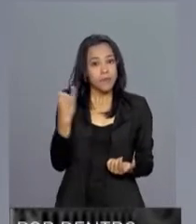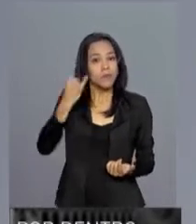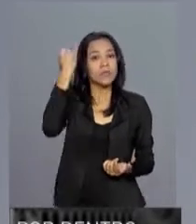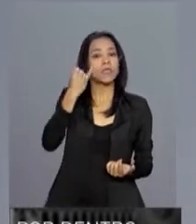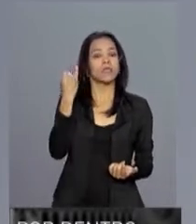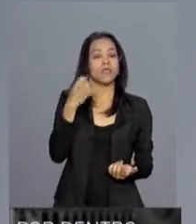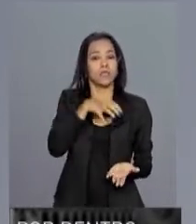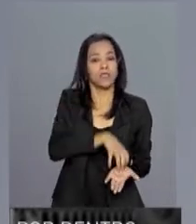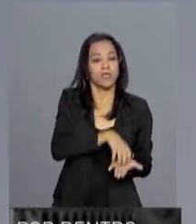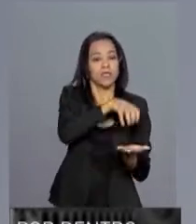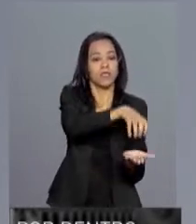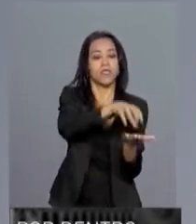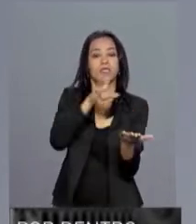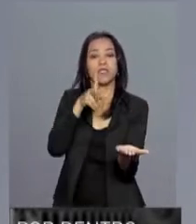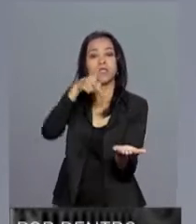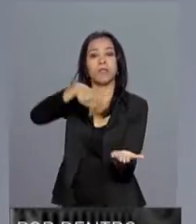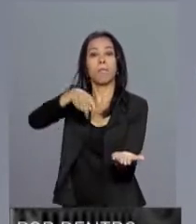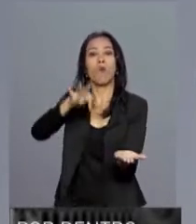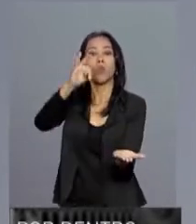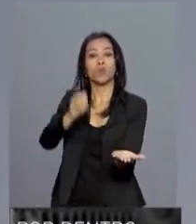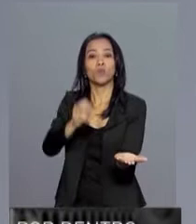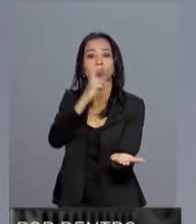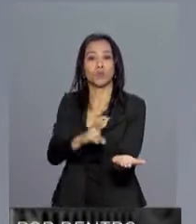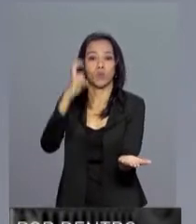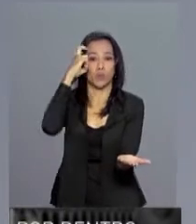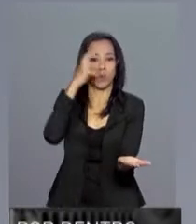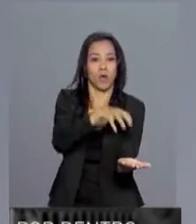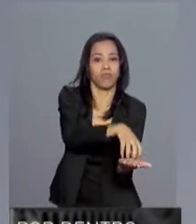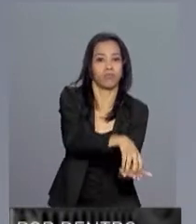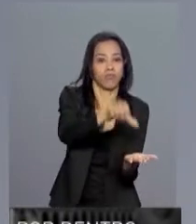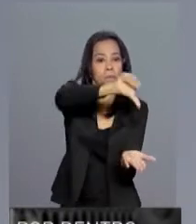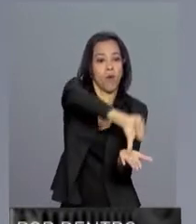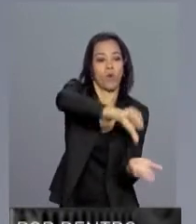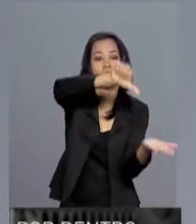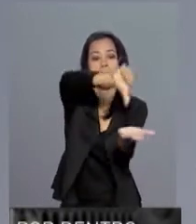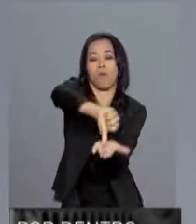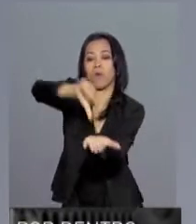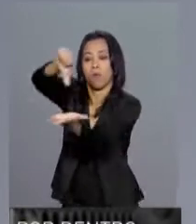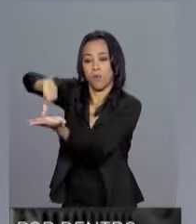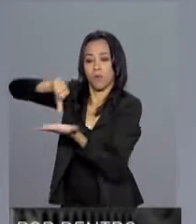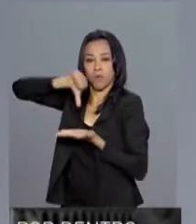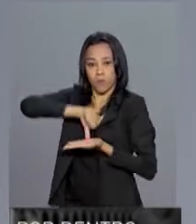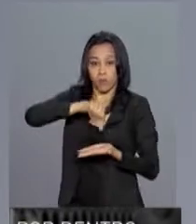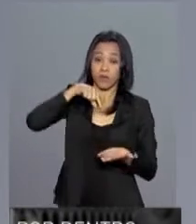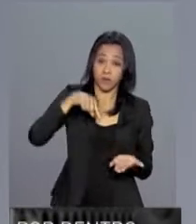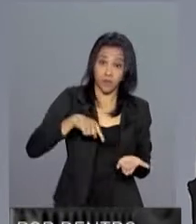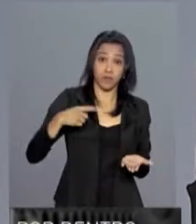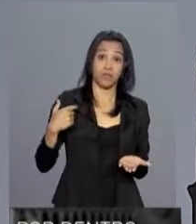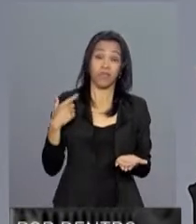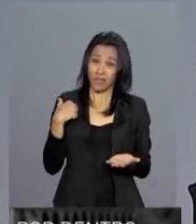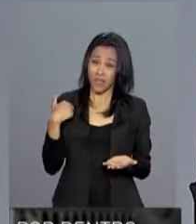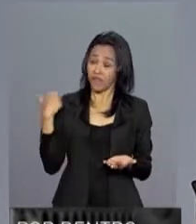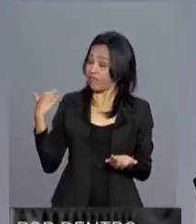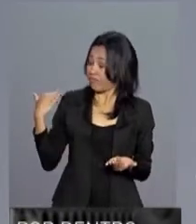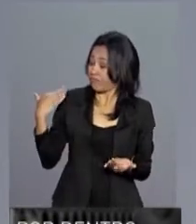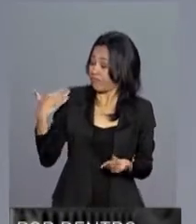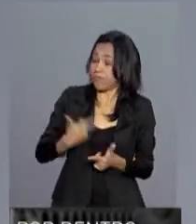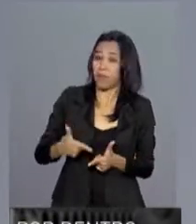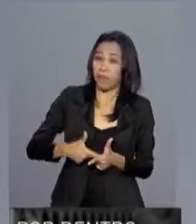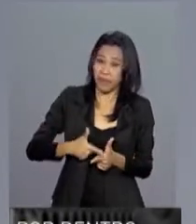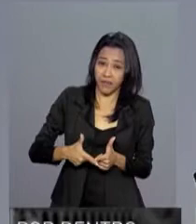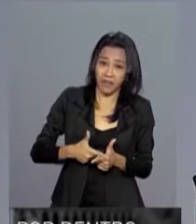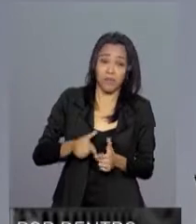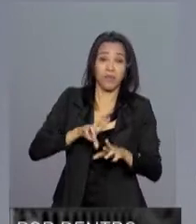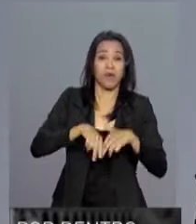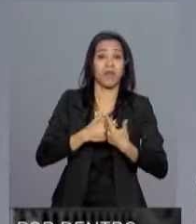com o impacto visível agora é ao longo dos anos por problemas de gestão e também